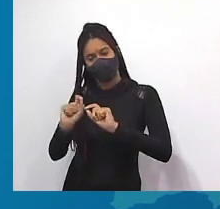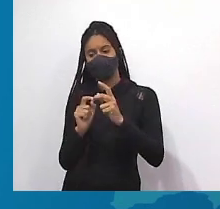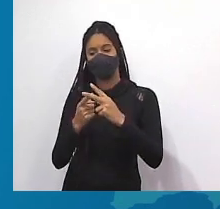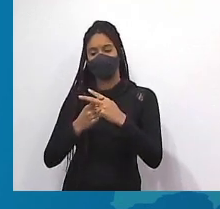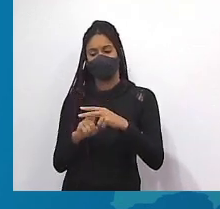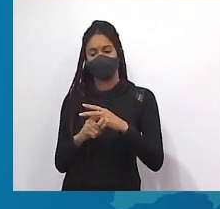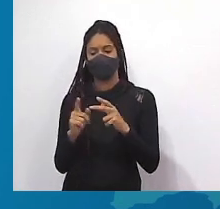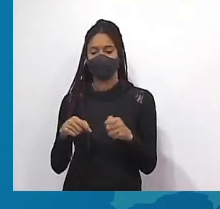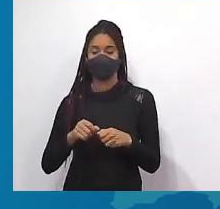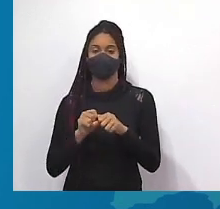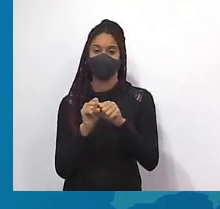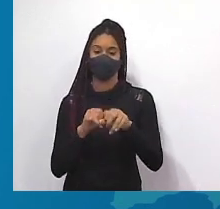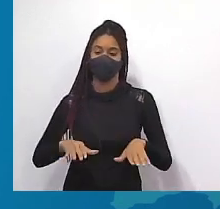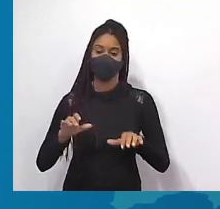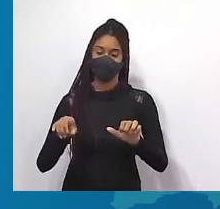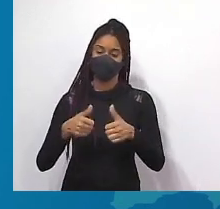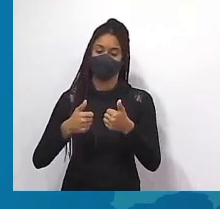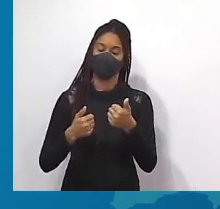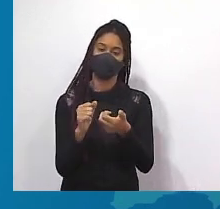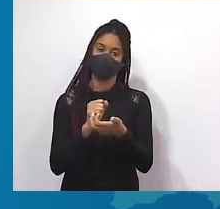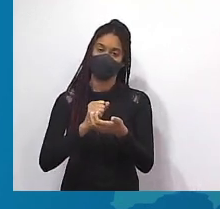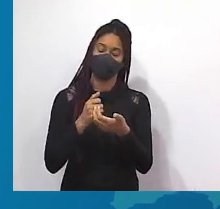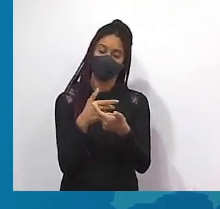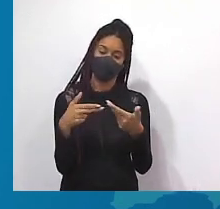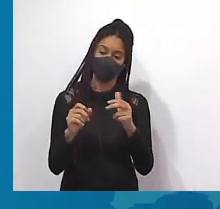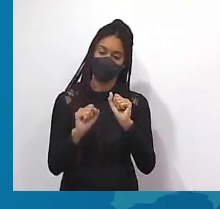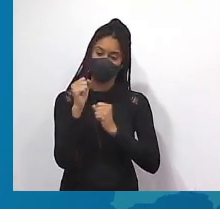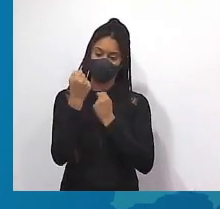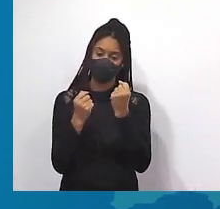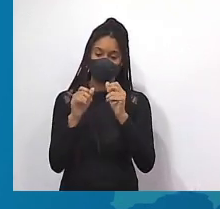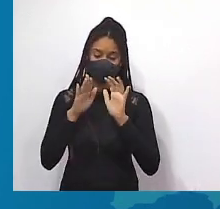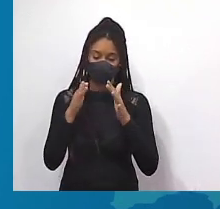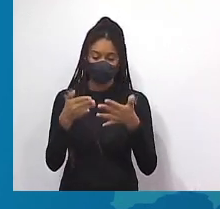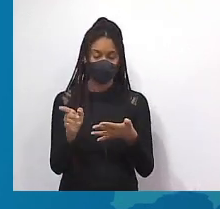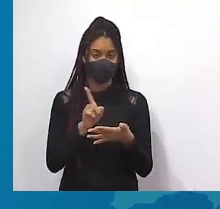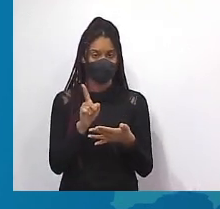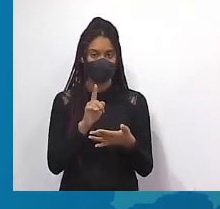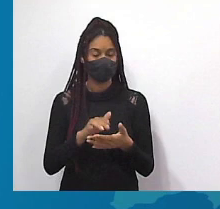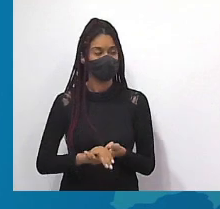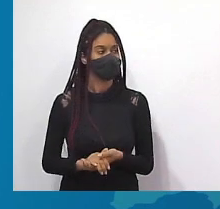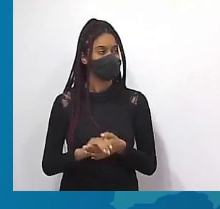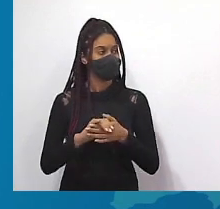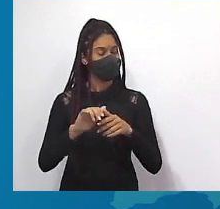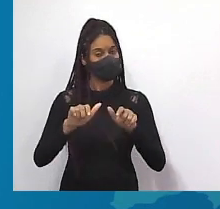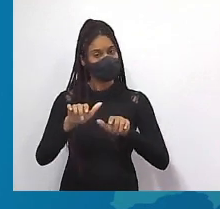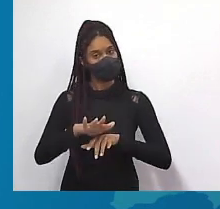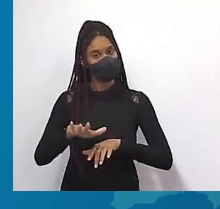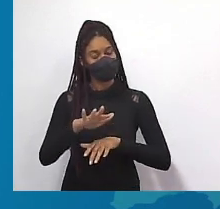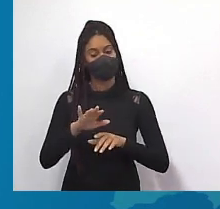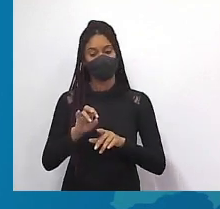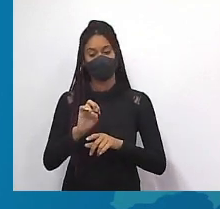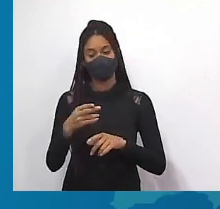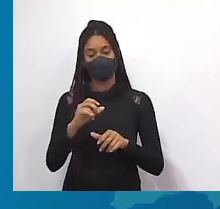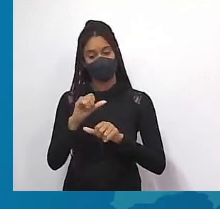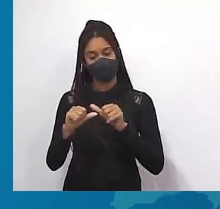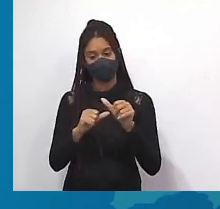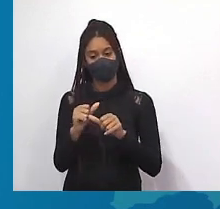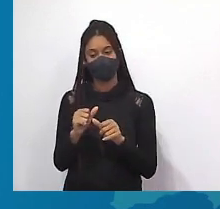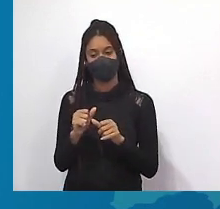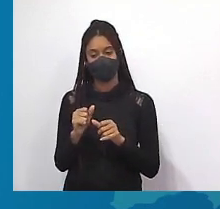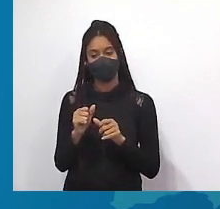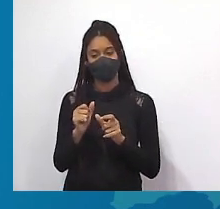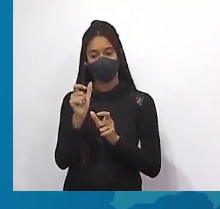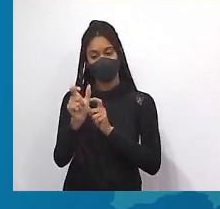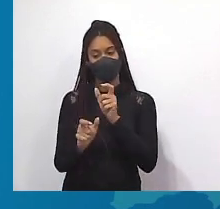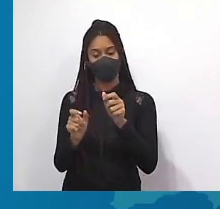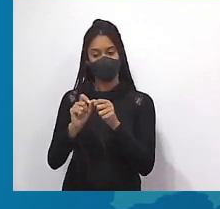distribuir melhor essa atividade industrial, não deixar concentrada em alguns parques, né? Ou alterar a forma de